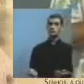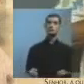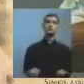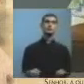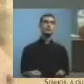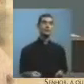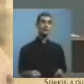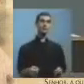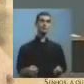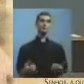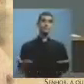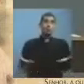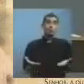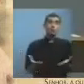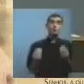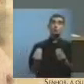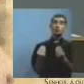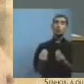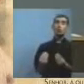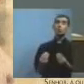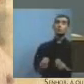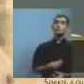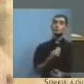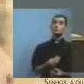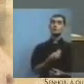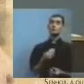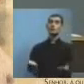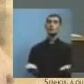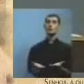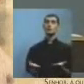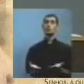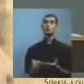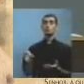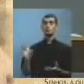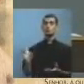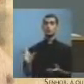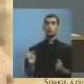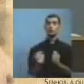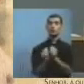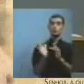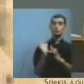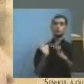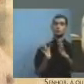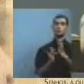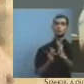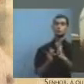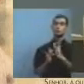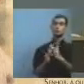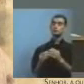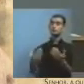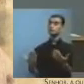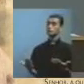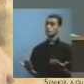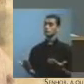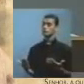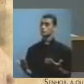É tempo perdido. Isso aí não dá nada. O pai dele já não valia nada. Teve um